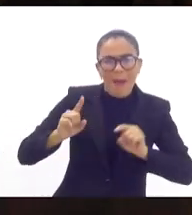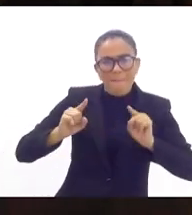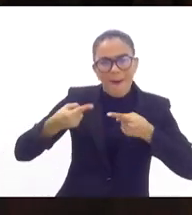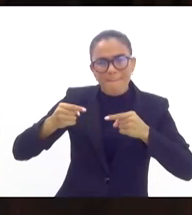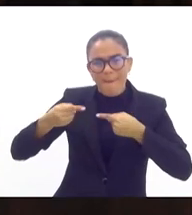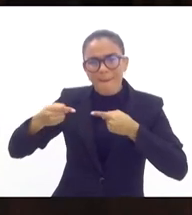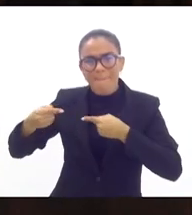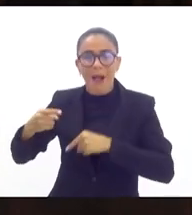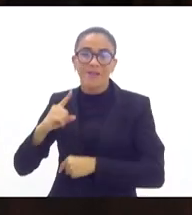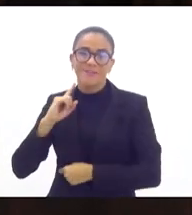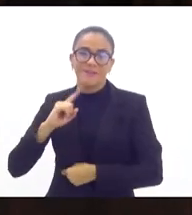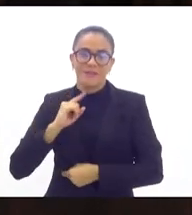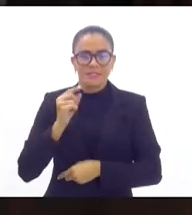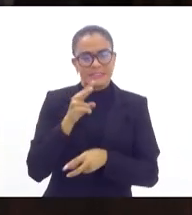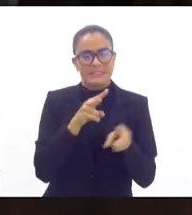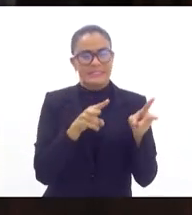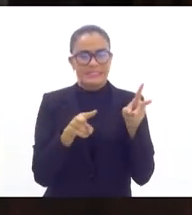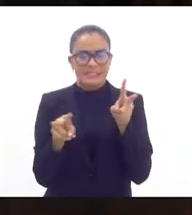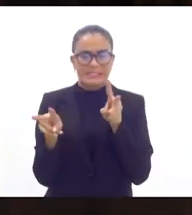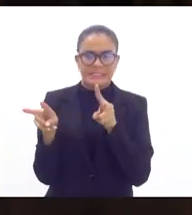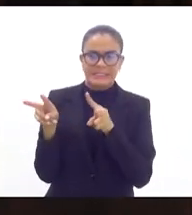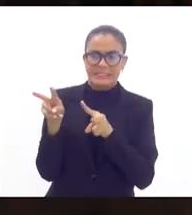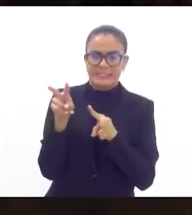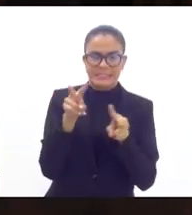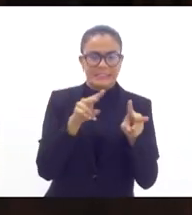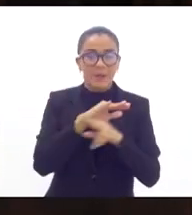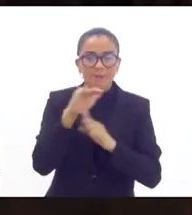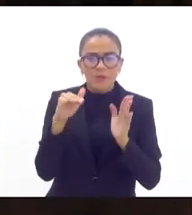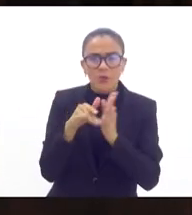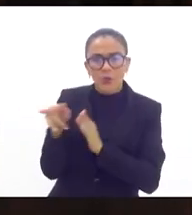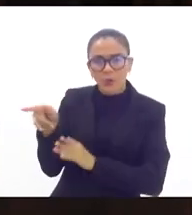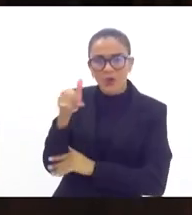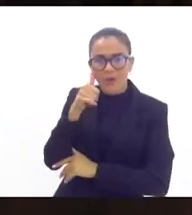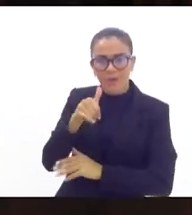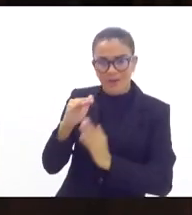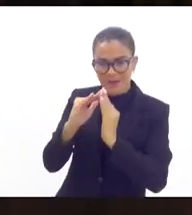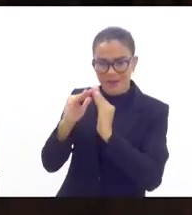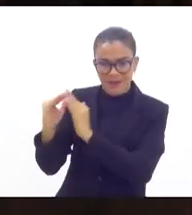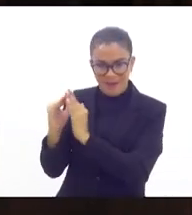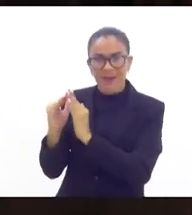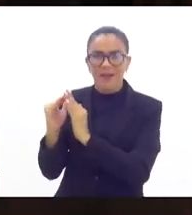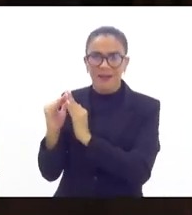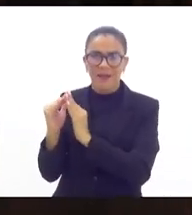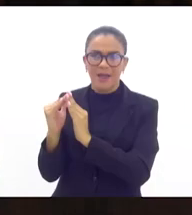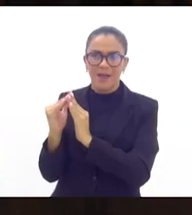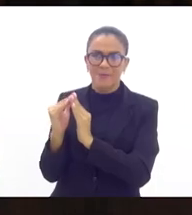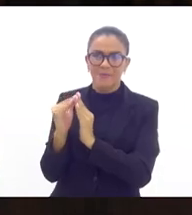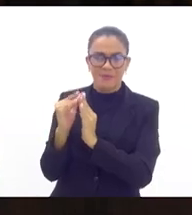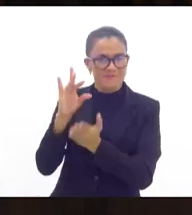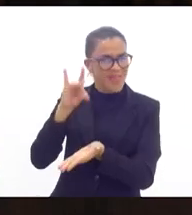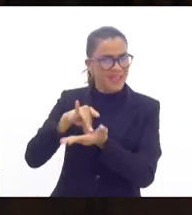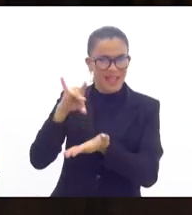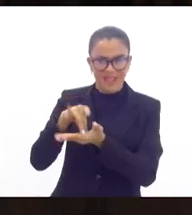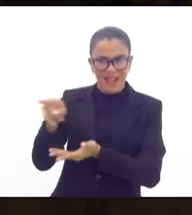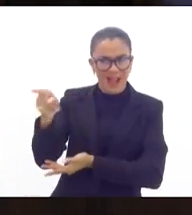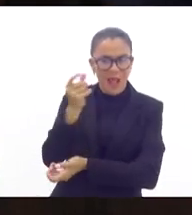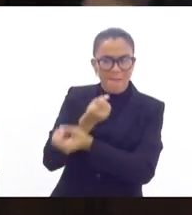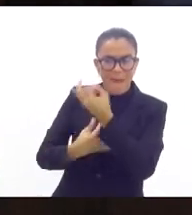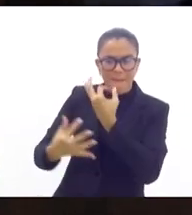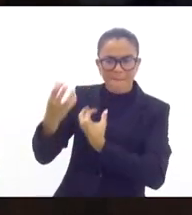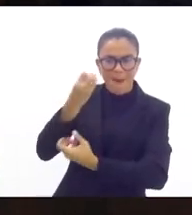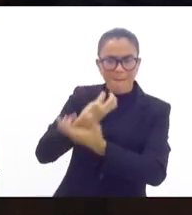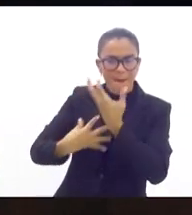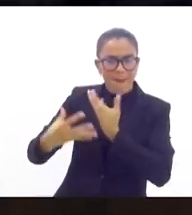e a gente observa tudo isso que o morador aqui a senhora moradora ele acabou de falar aqui muita verdade o que ela tá falando da